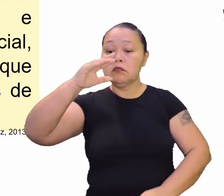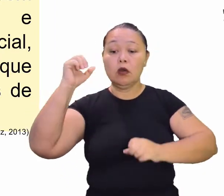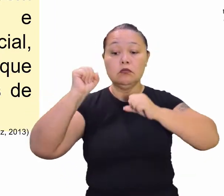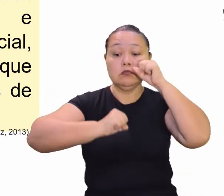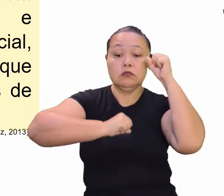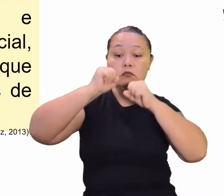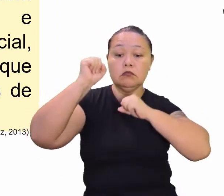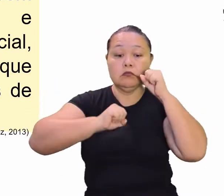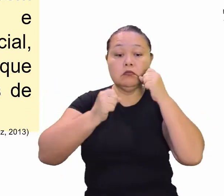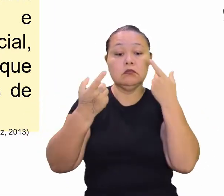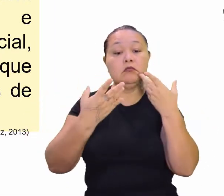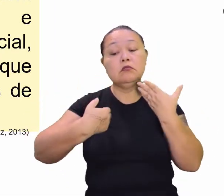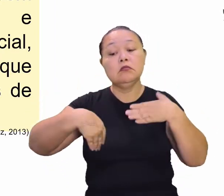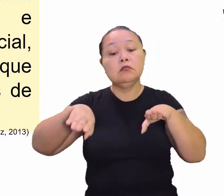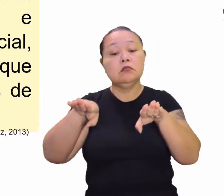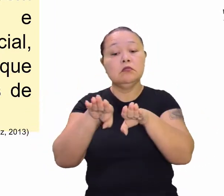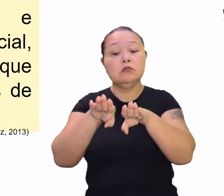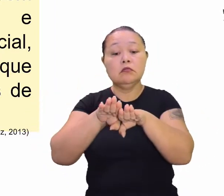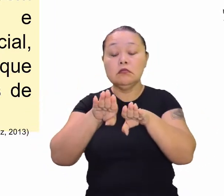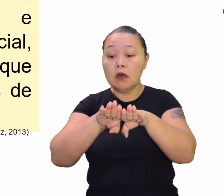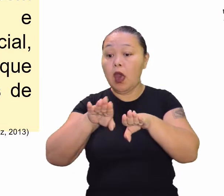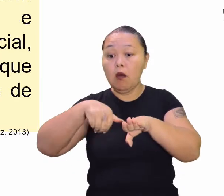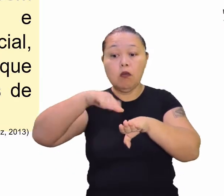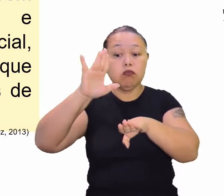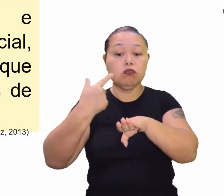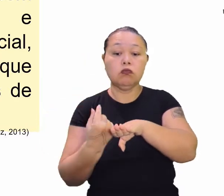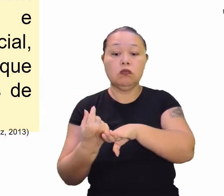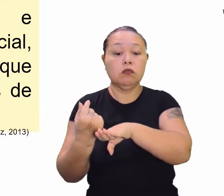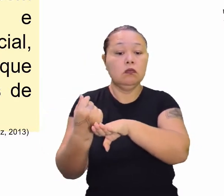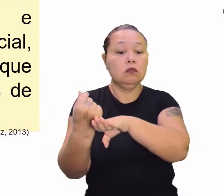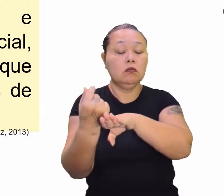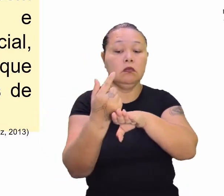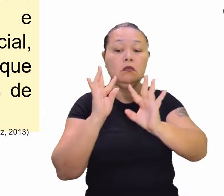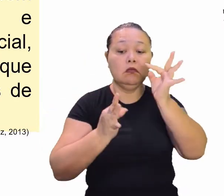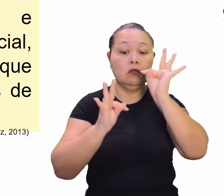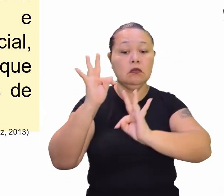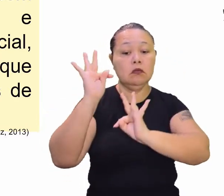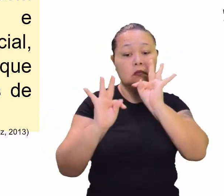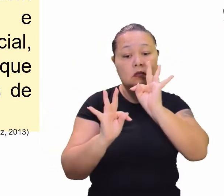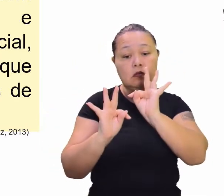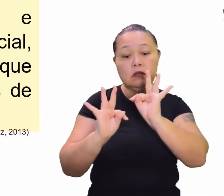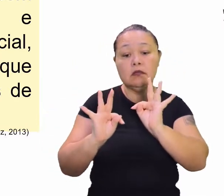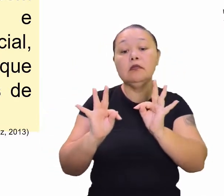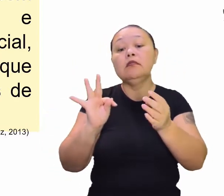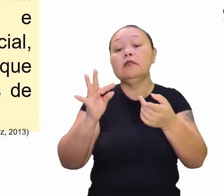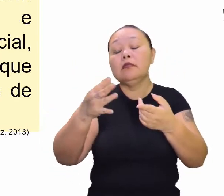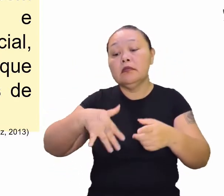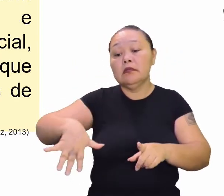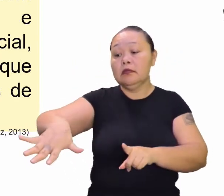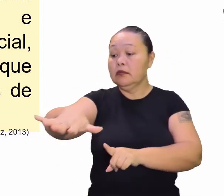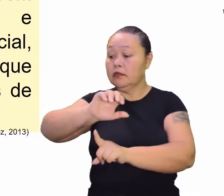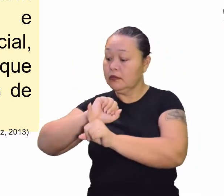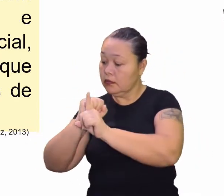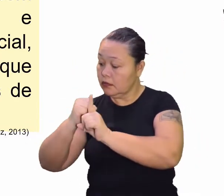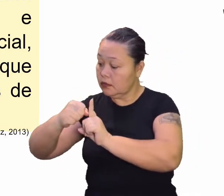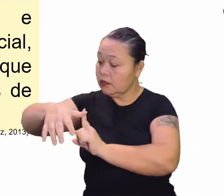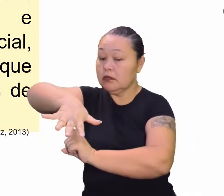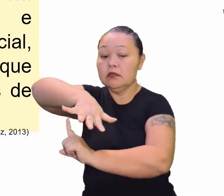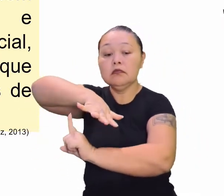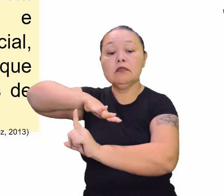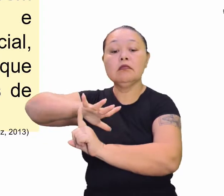de industrialização e também pela supremacia econômica e tecnológica, e que, no plano